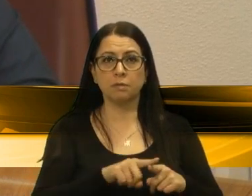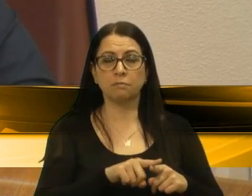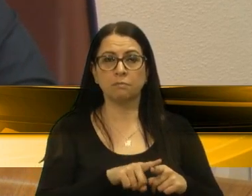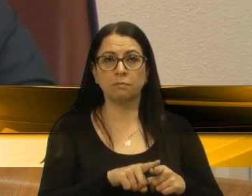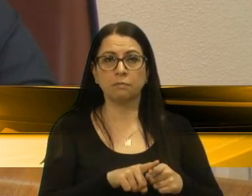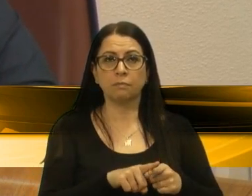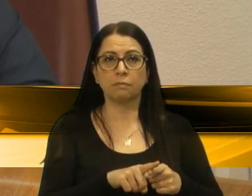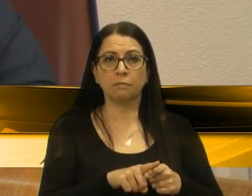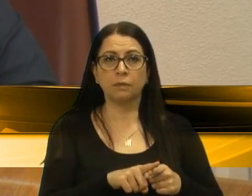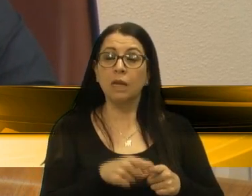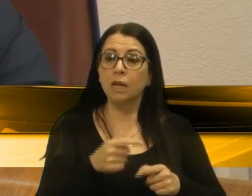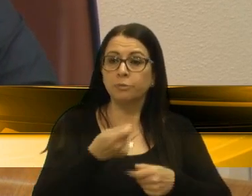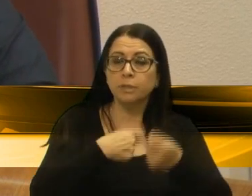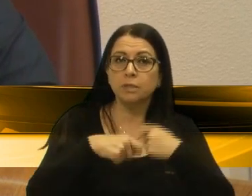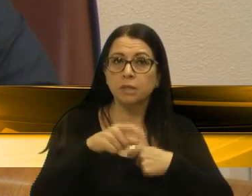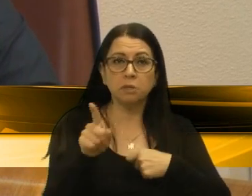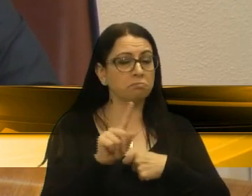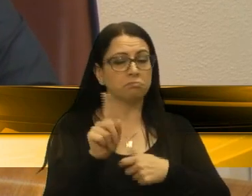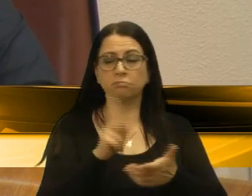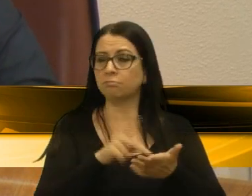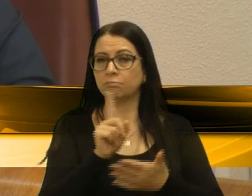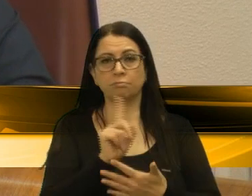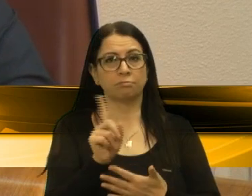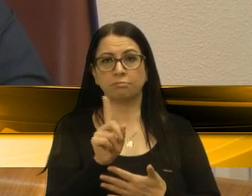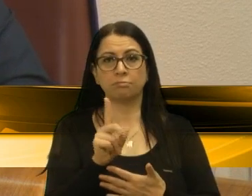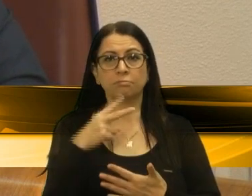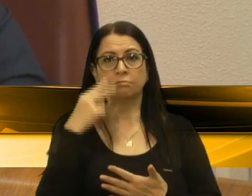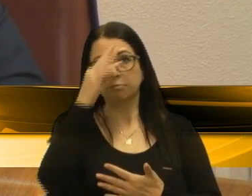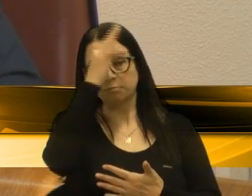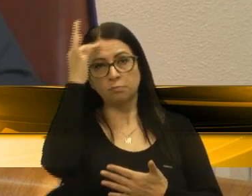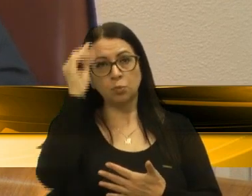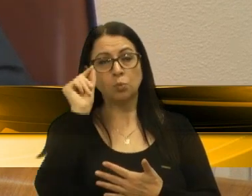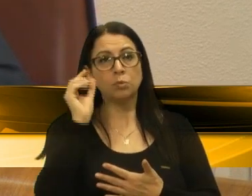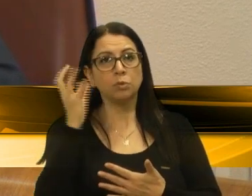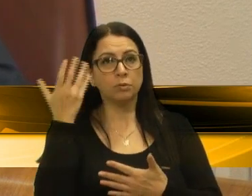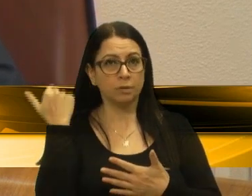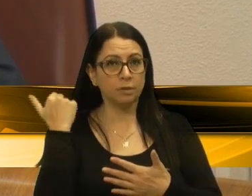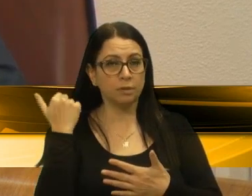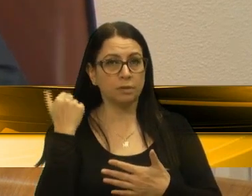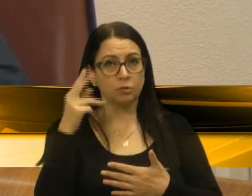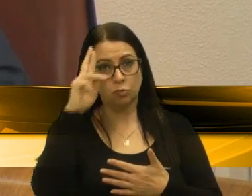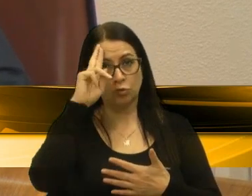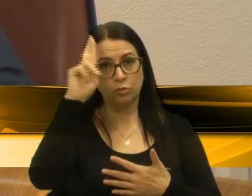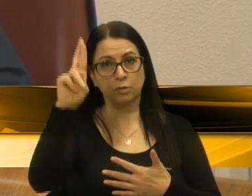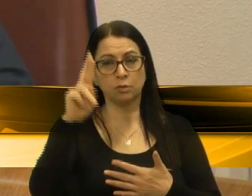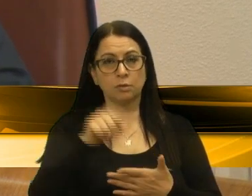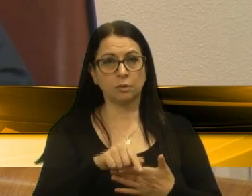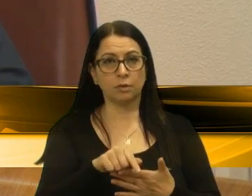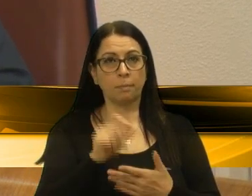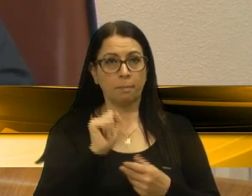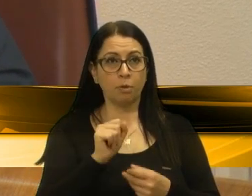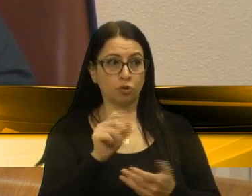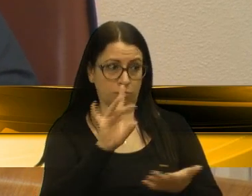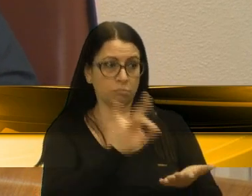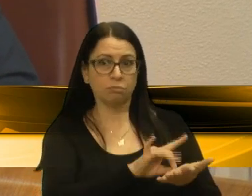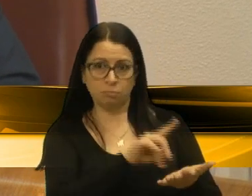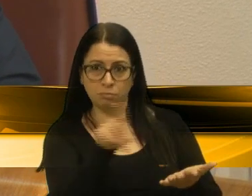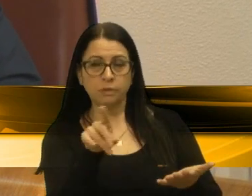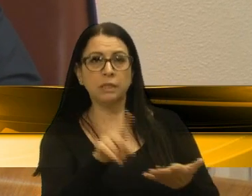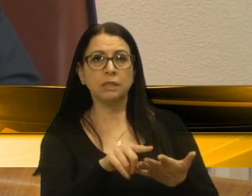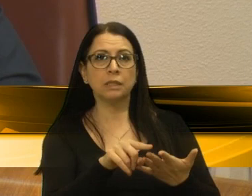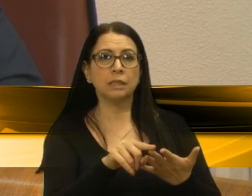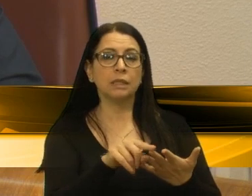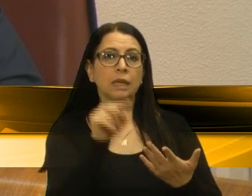Em 2014, em 2015, esse técnico que senta comigo aqui, que é um diretor de carreira, ao qual eu lhe cumprimento pelo